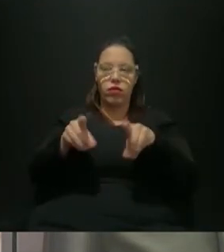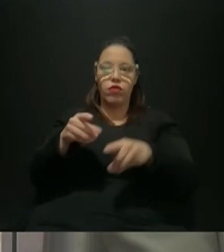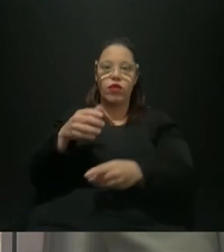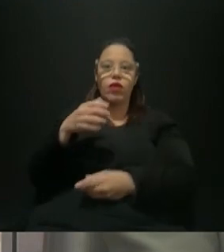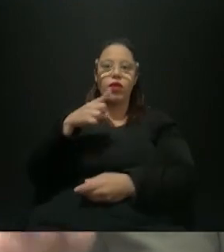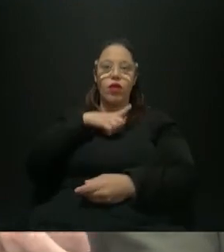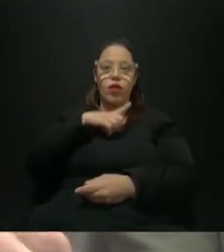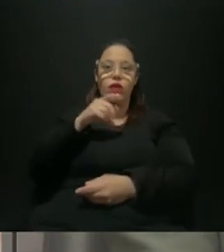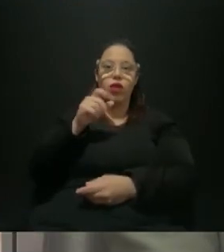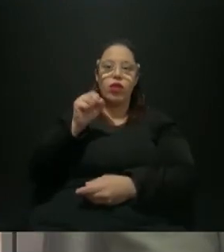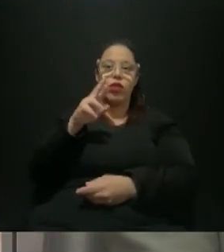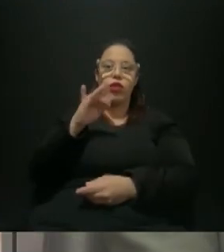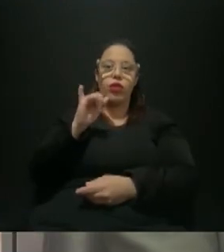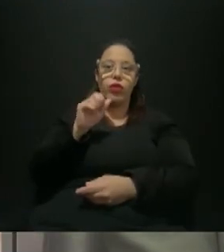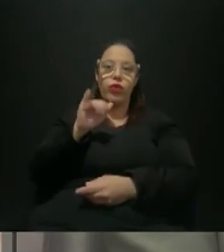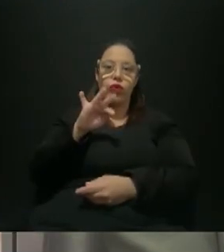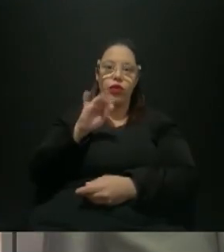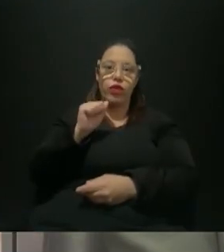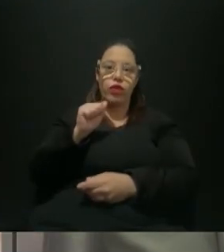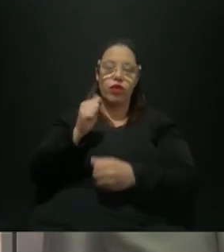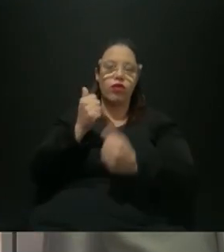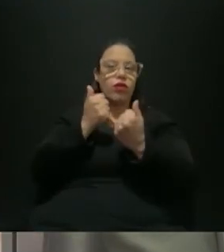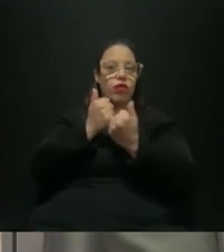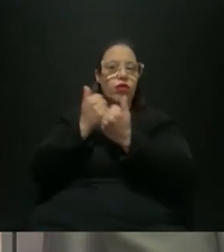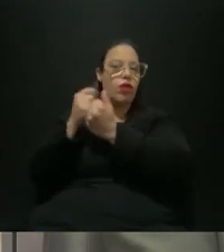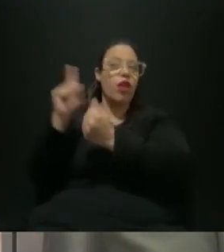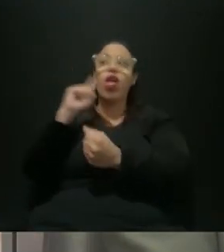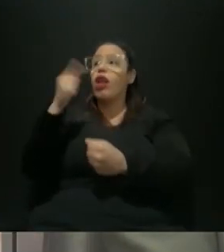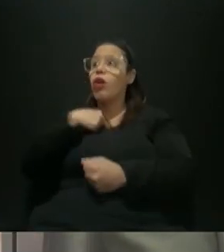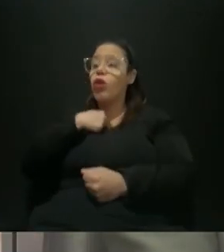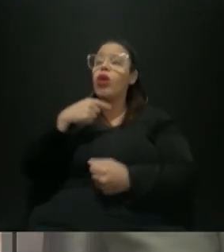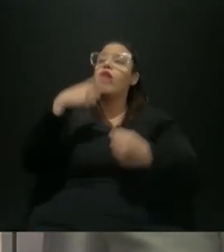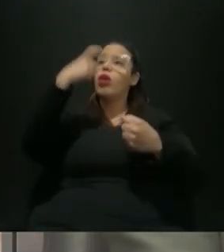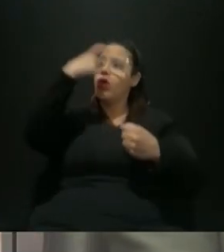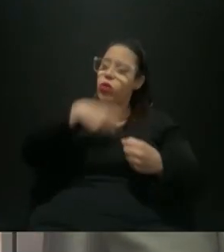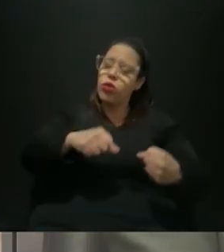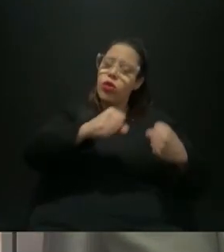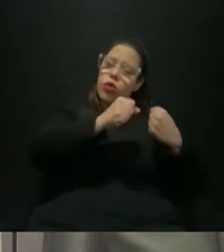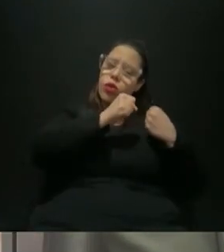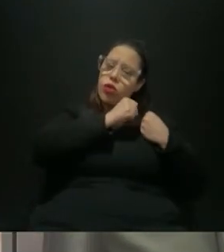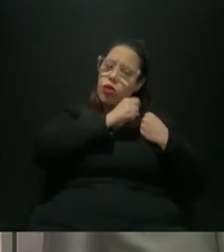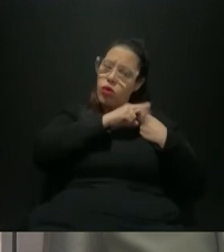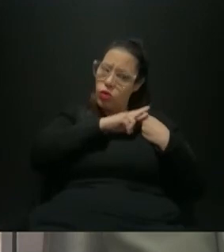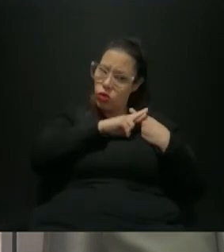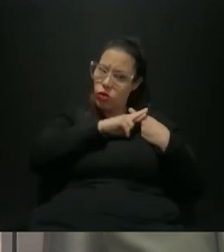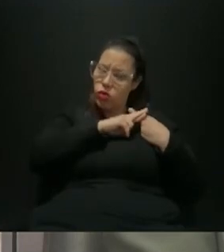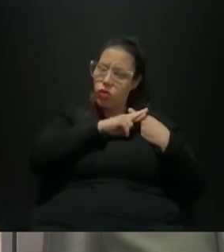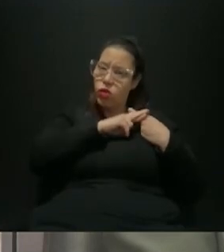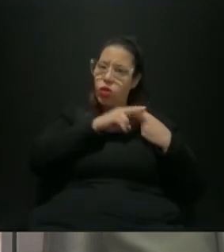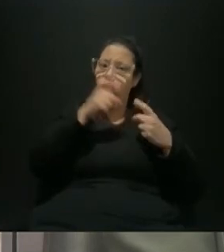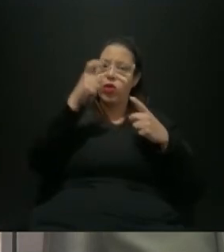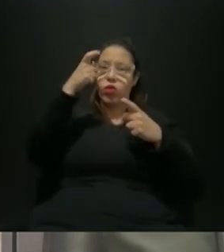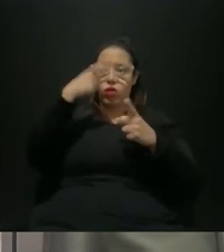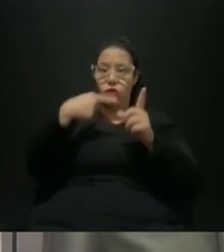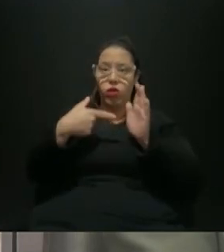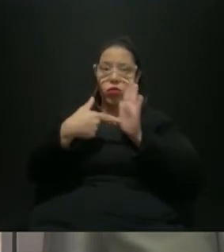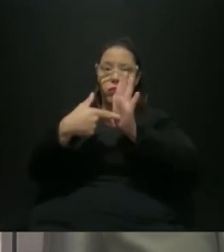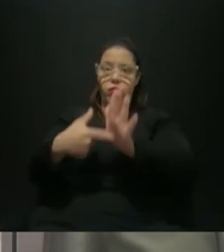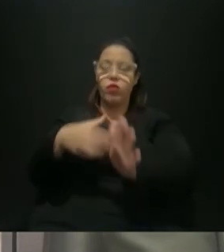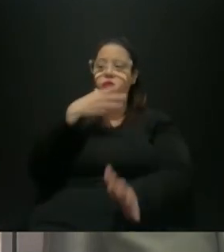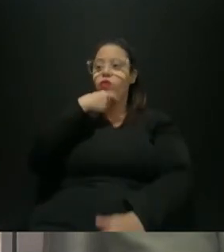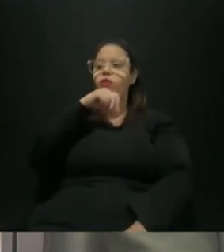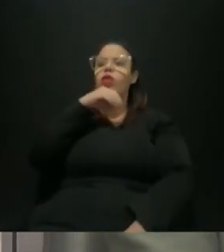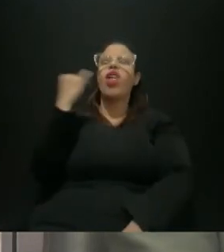não sou auxiliador, eu sou corresponsável. E é importante a gente mostrar que a figura paterna é muito importante para o desenvolvimento da